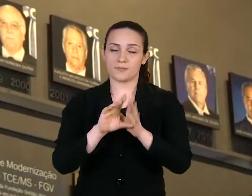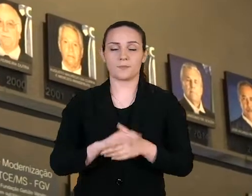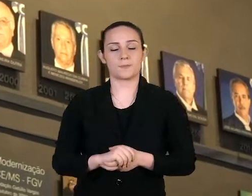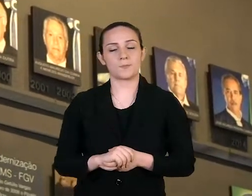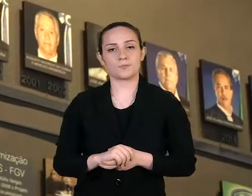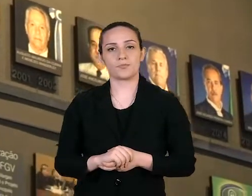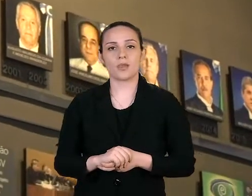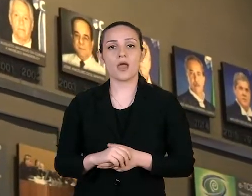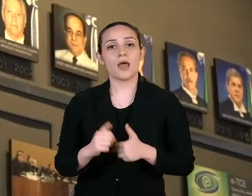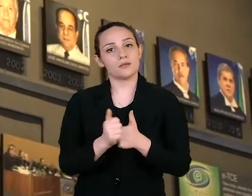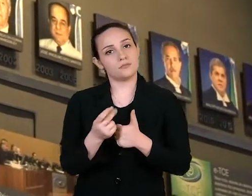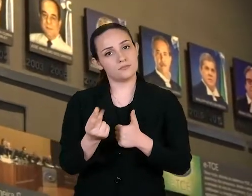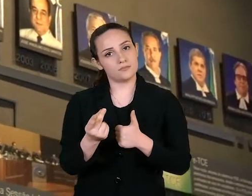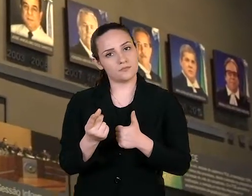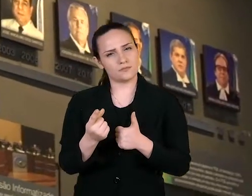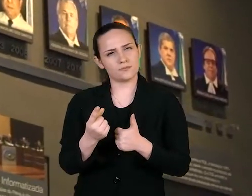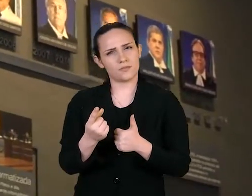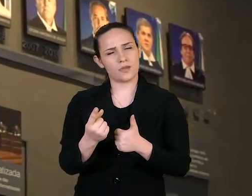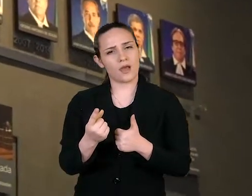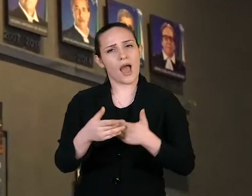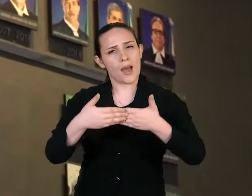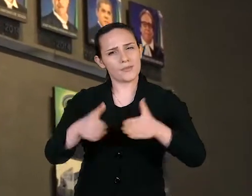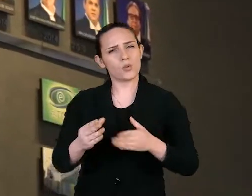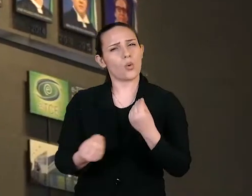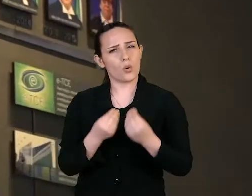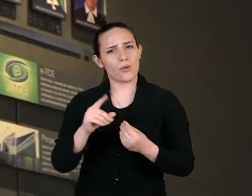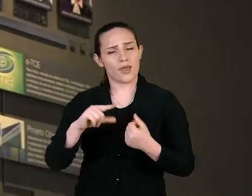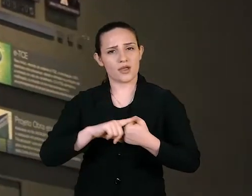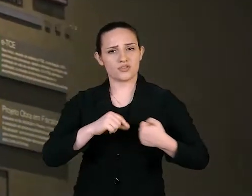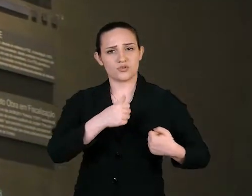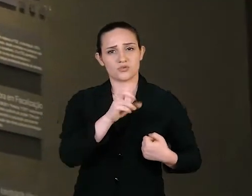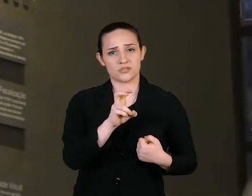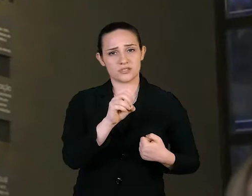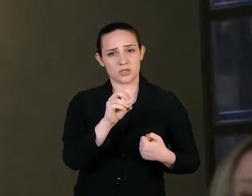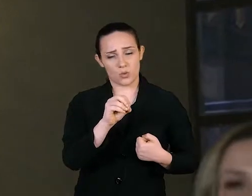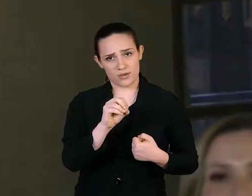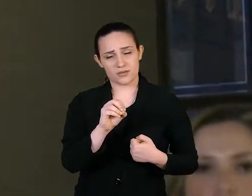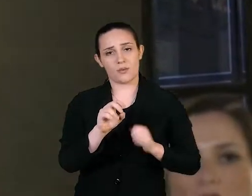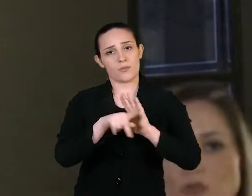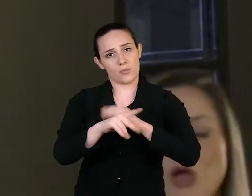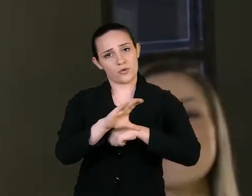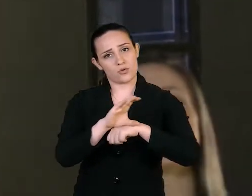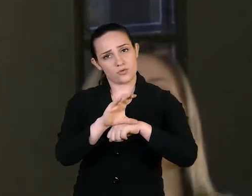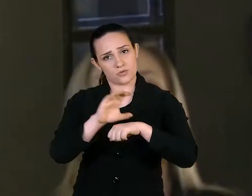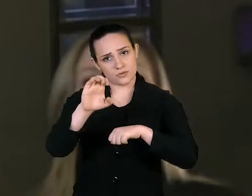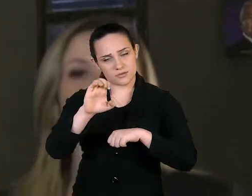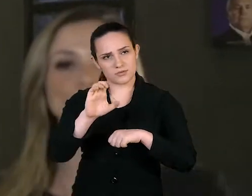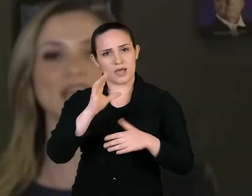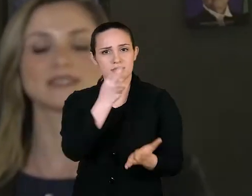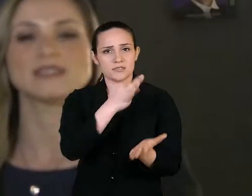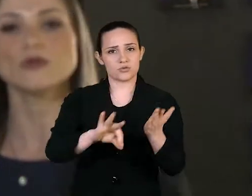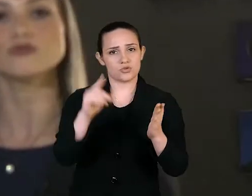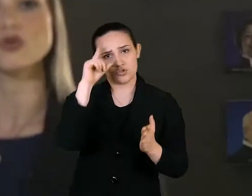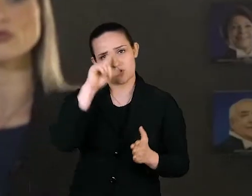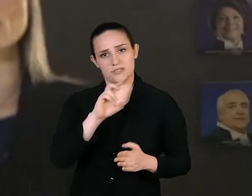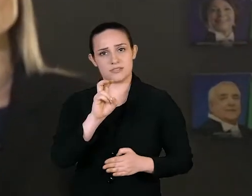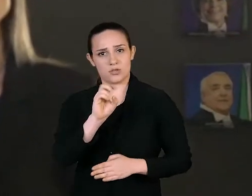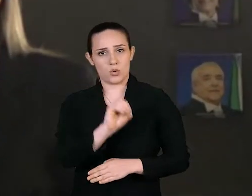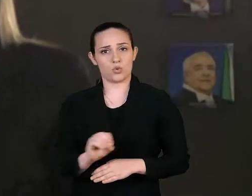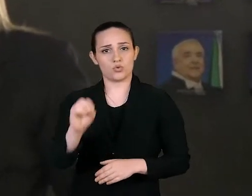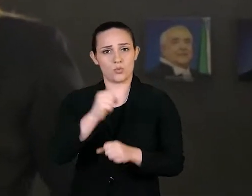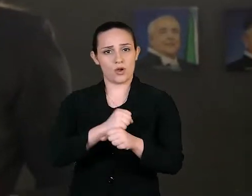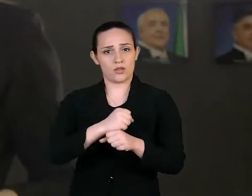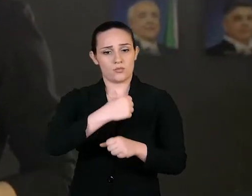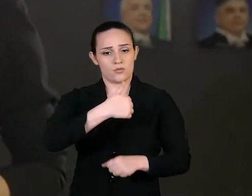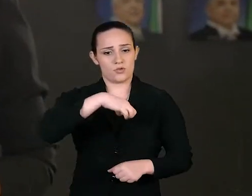Tribunal de Contas do Estado foi instituído por meio do artigo 50 da Constituição Estadual, promulgada no dia 5 de outubro